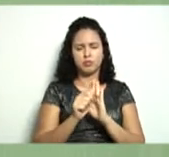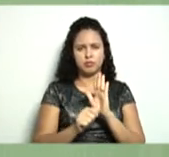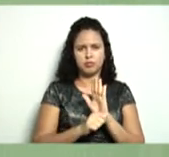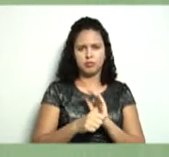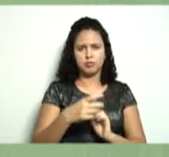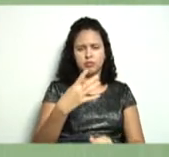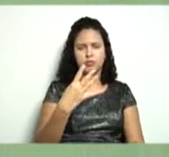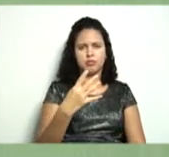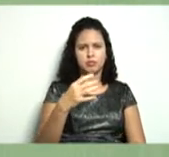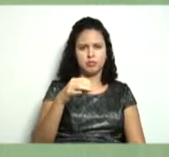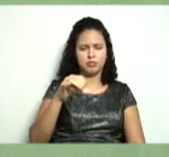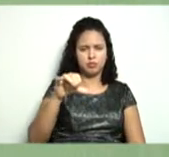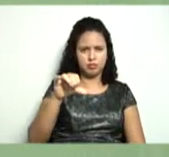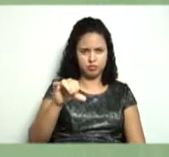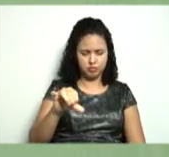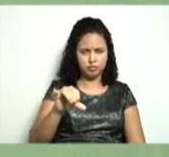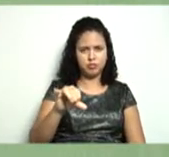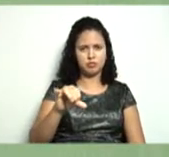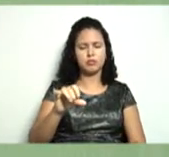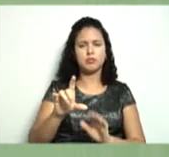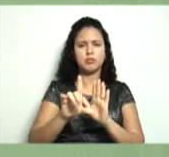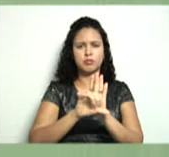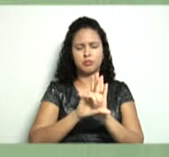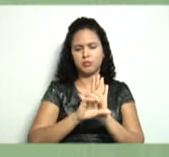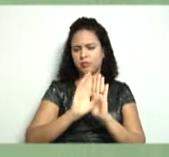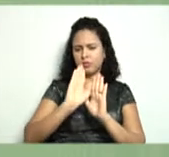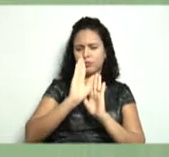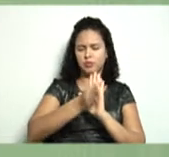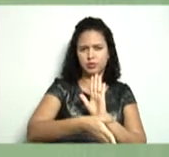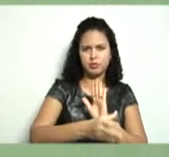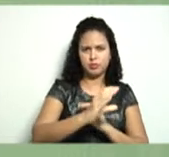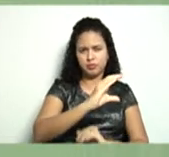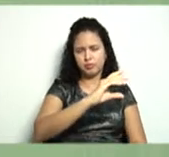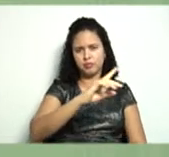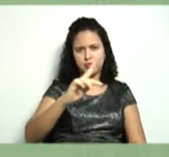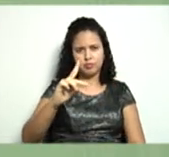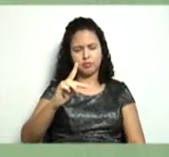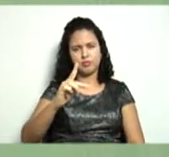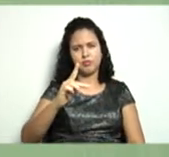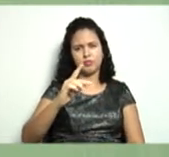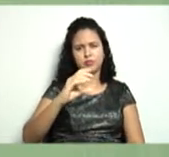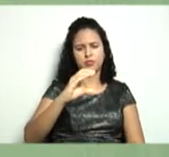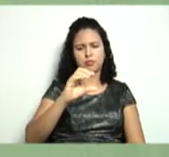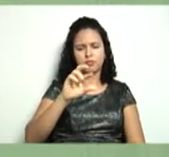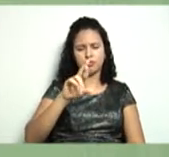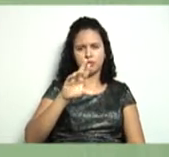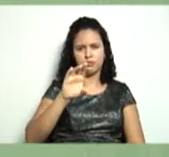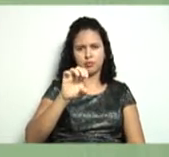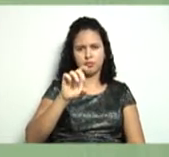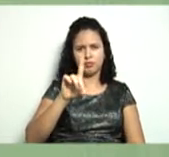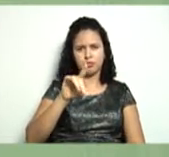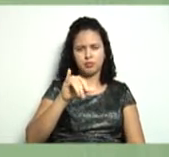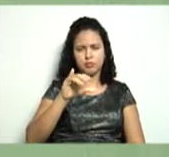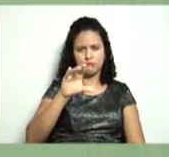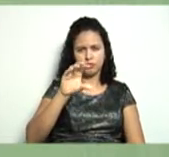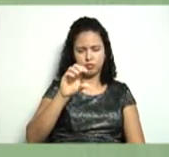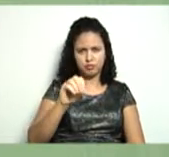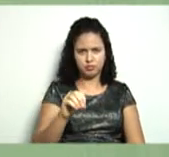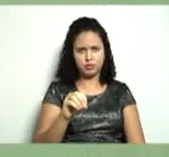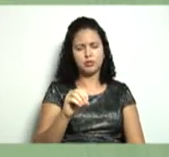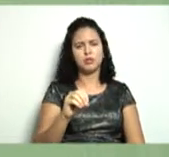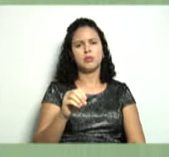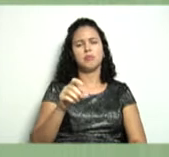49, ressalvada a legislação específica que rege as cooperativas de crédito, as seções de créditos das